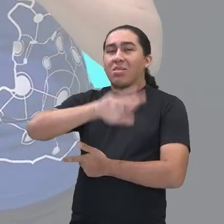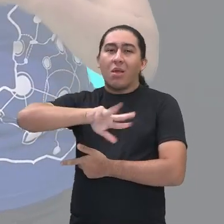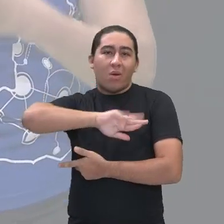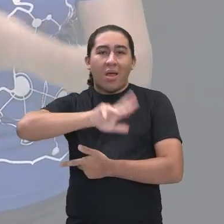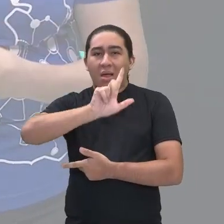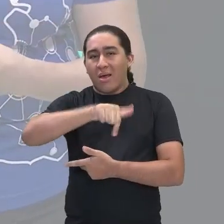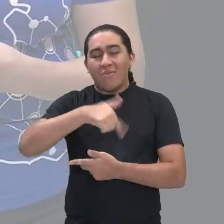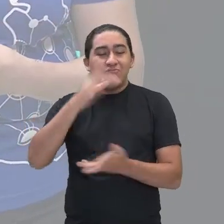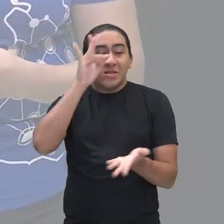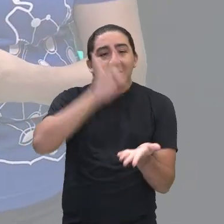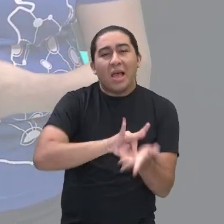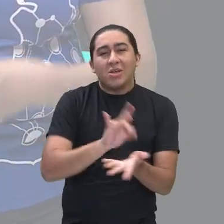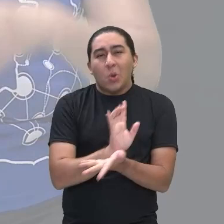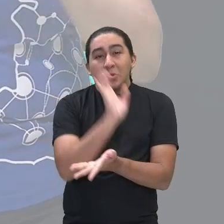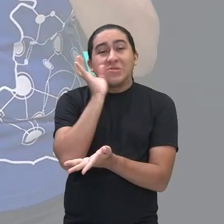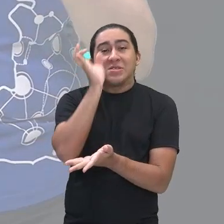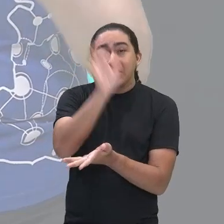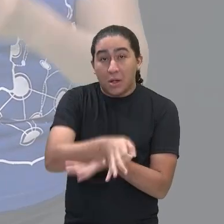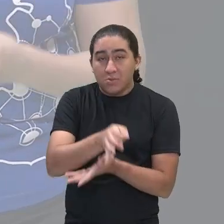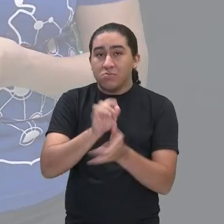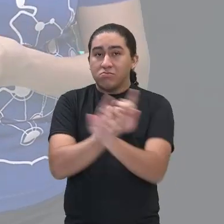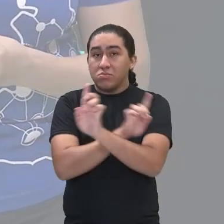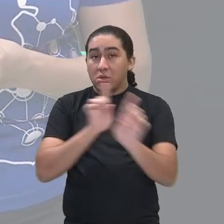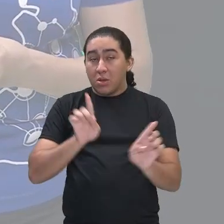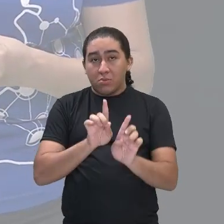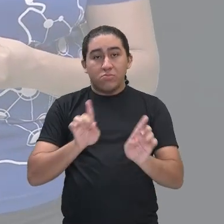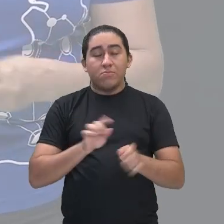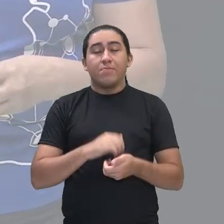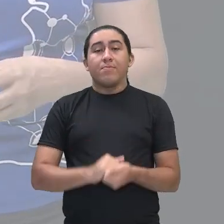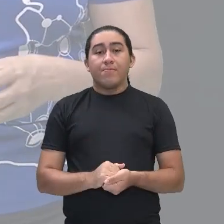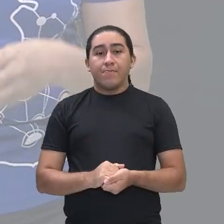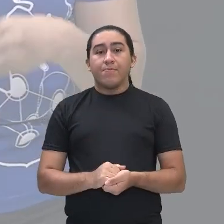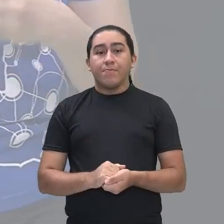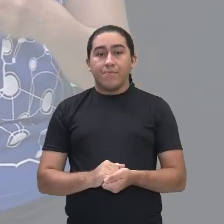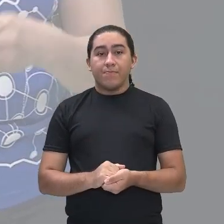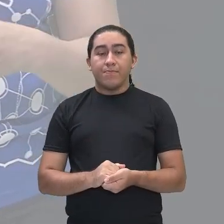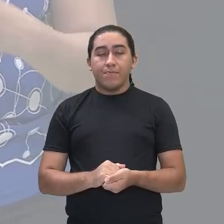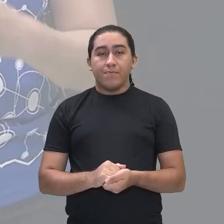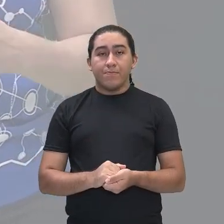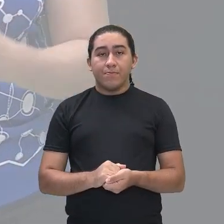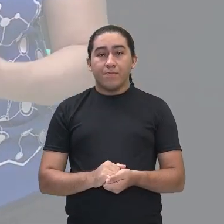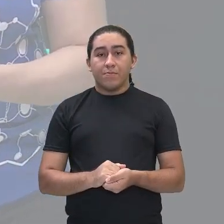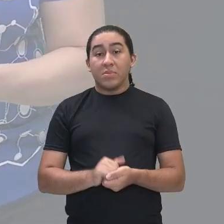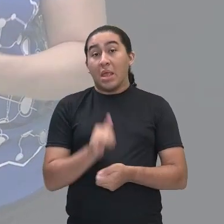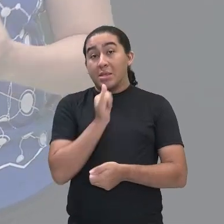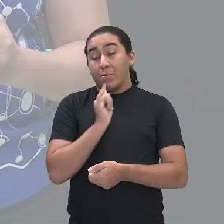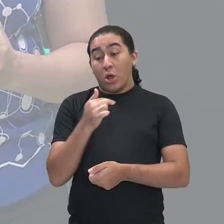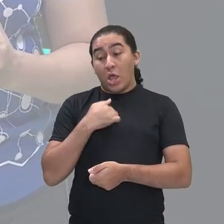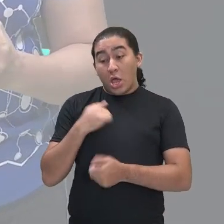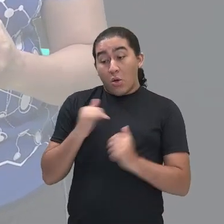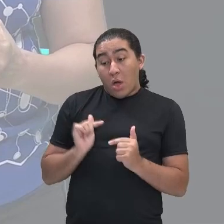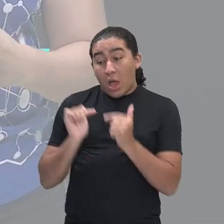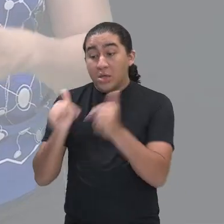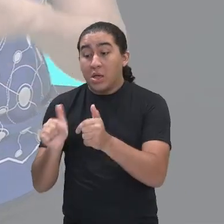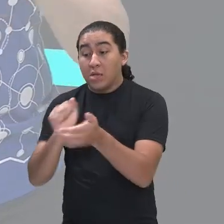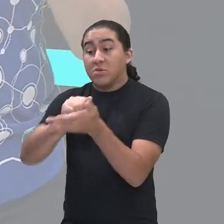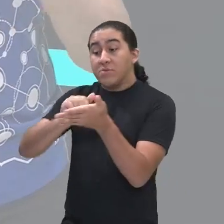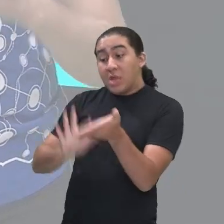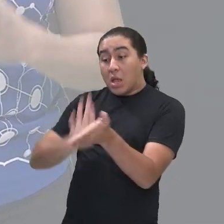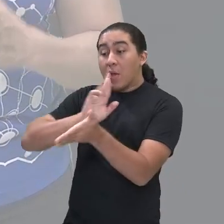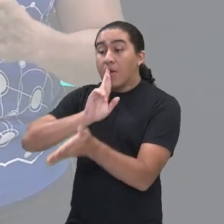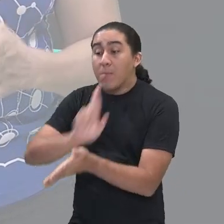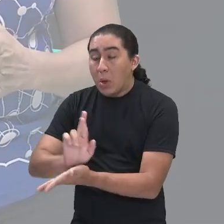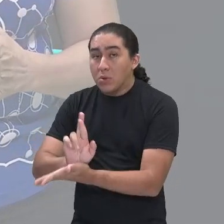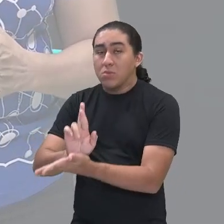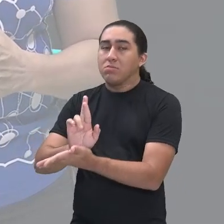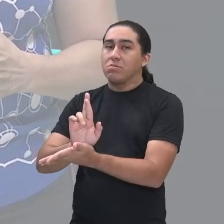coisa certa, né? Uma coisa concreta. Né? Como eu faço a minha atividade, é uma